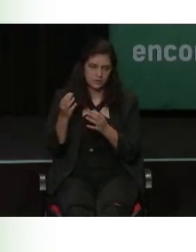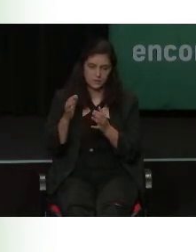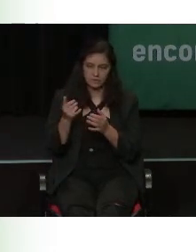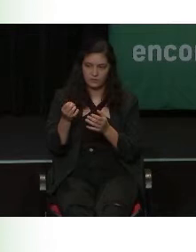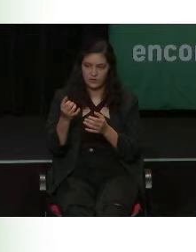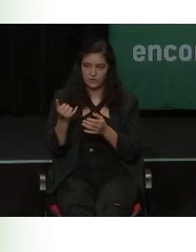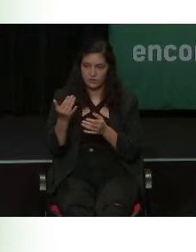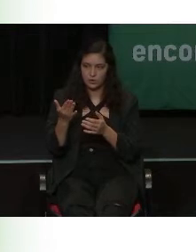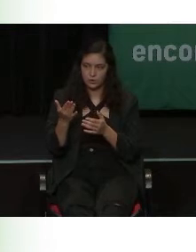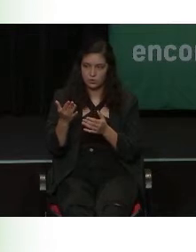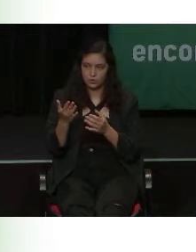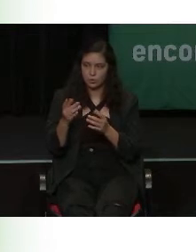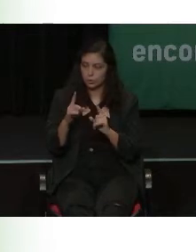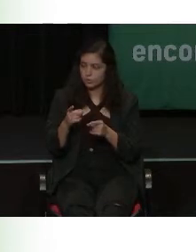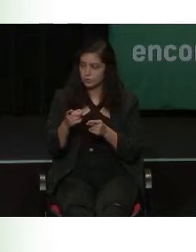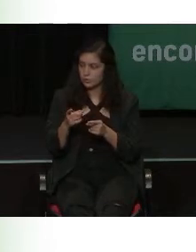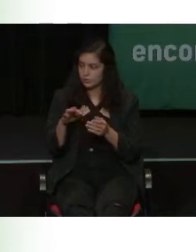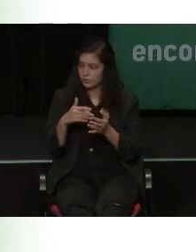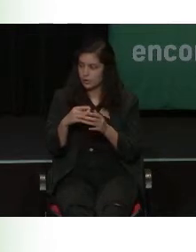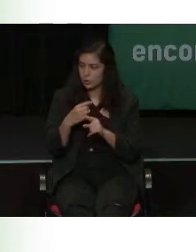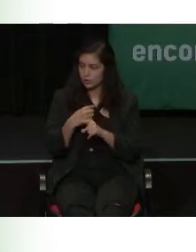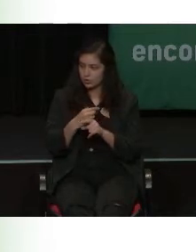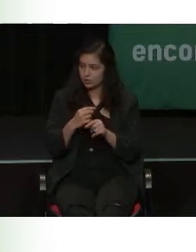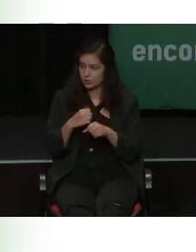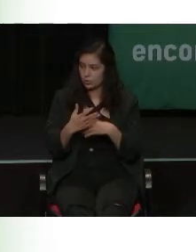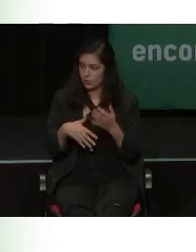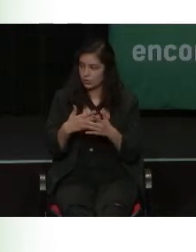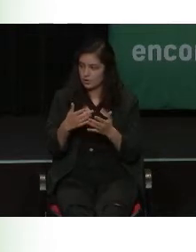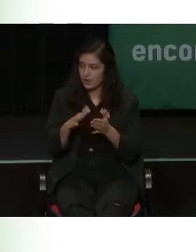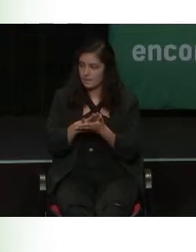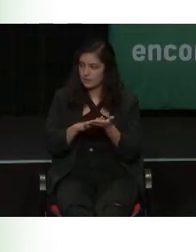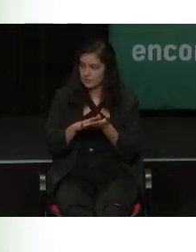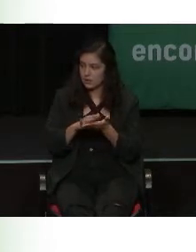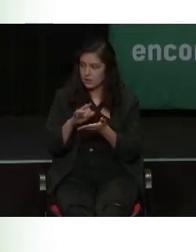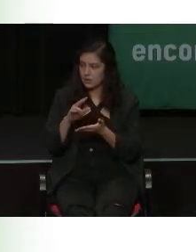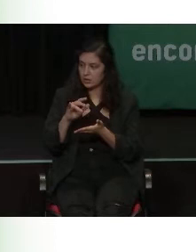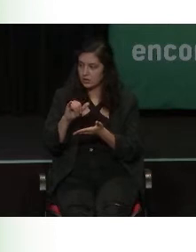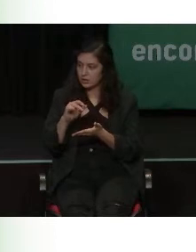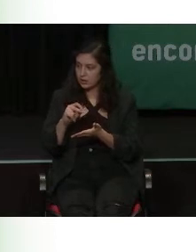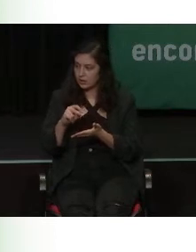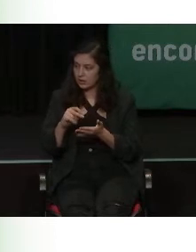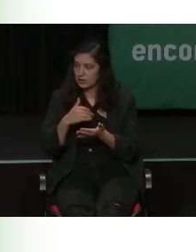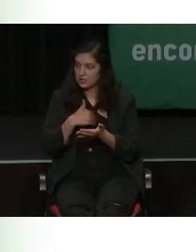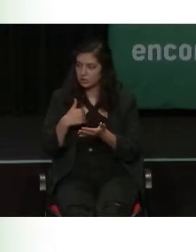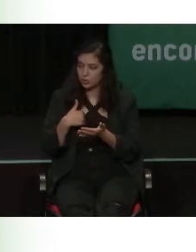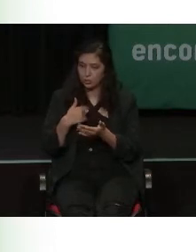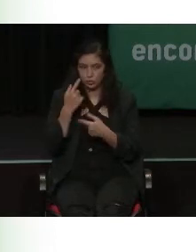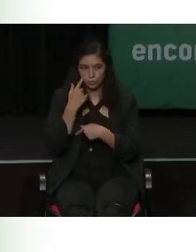2021. Chamámos-lhe aplicações móveis baseadas em inteligência artificial para resposta de saúde pública.